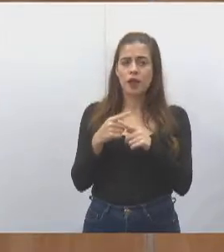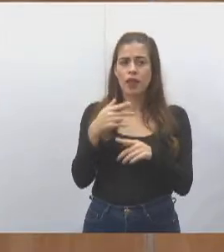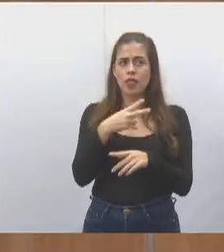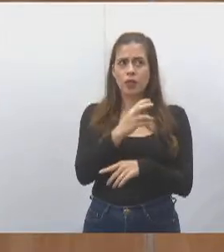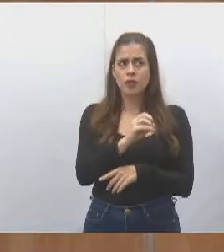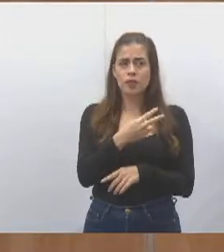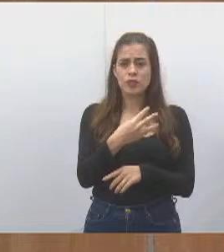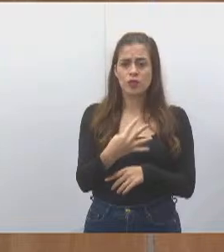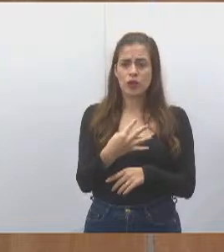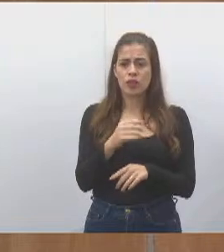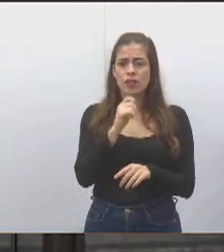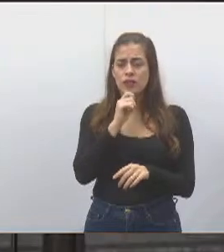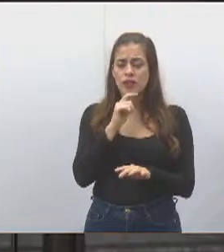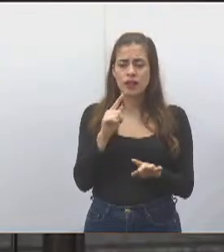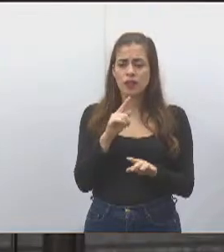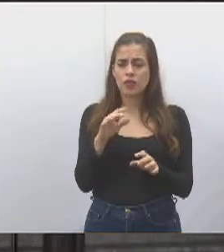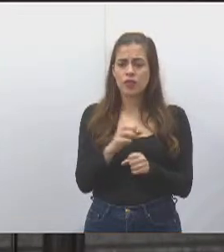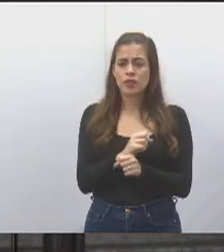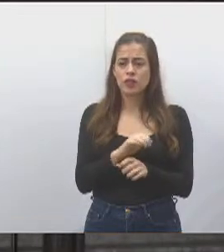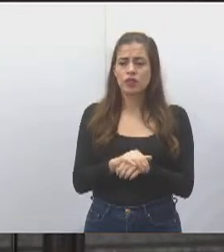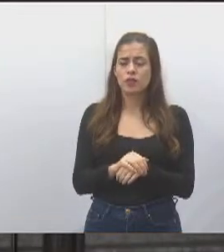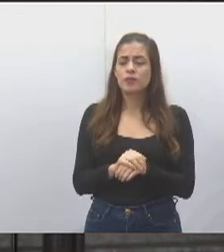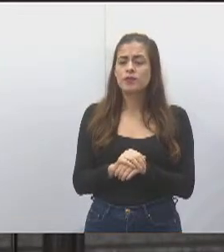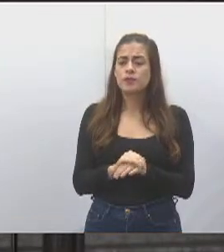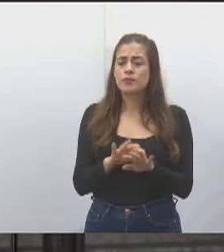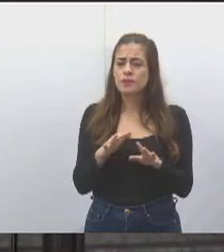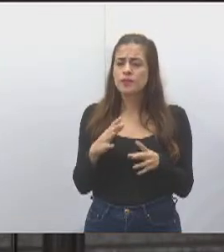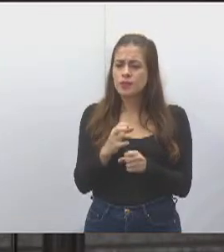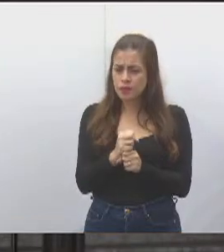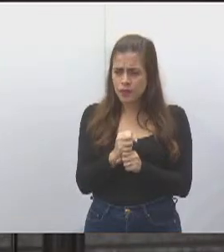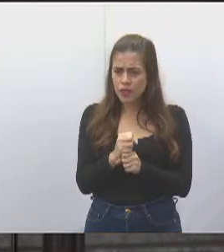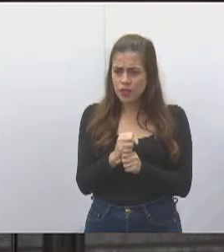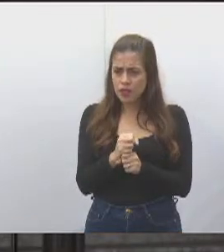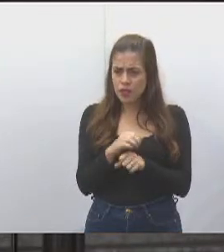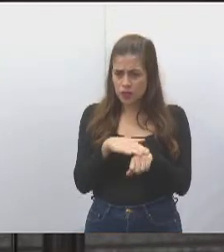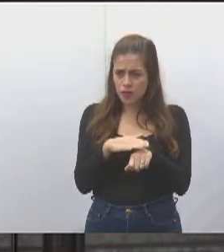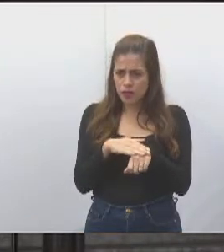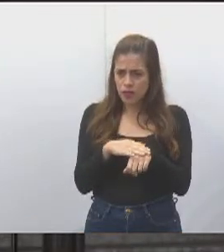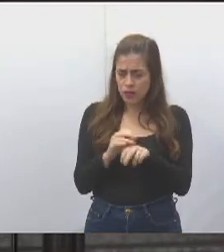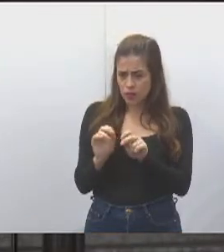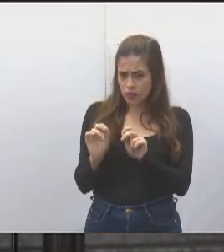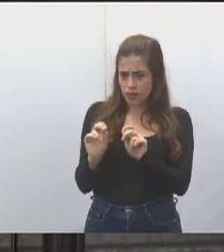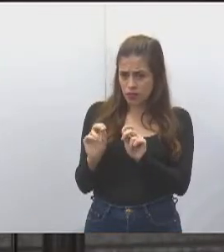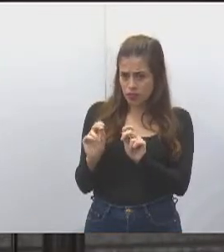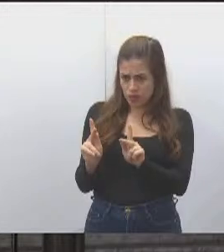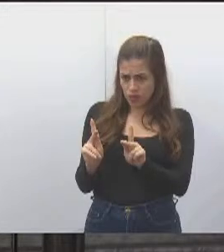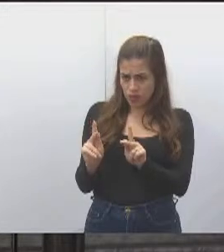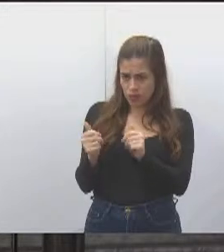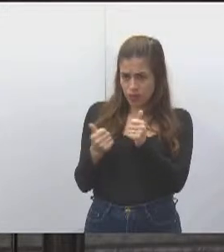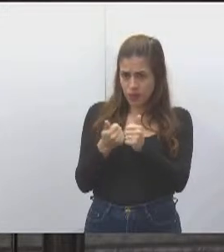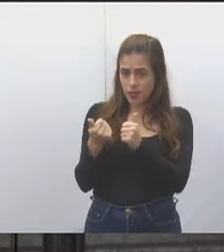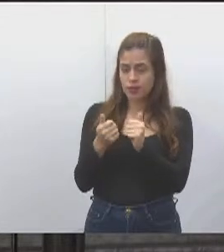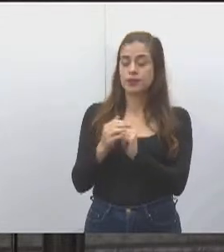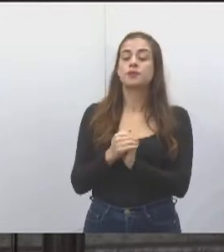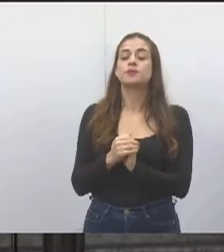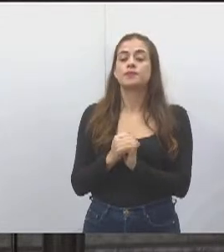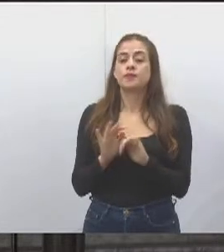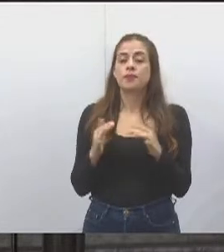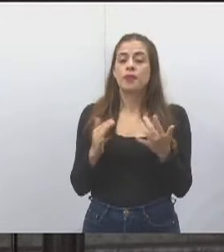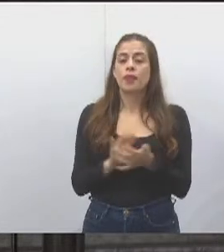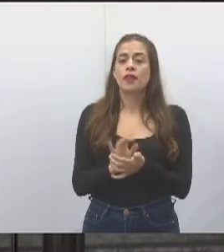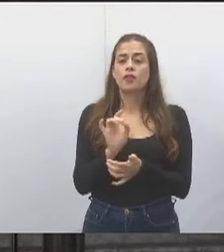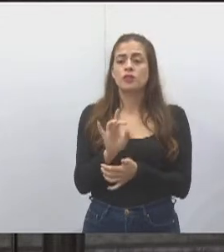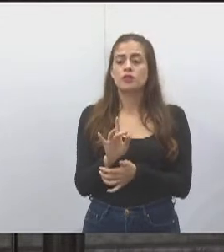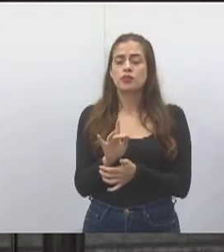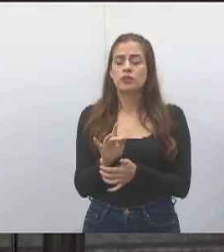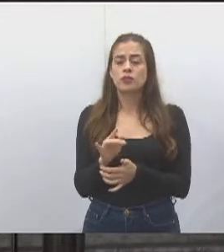é 2023. Exatamente, mas ele é maior do que o executado, esse foi o ponto, certo? Beleza. Então, e